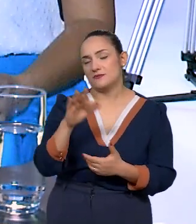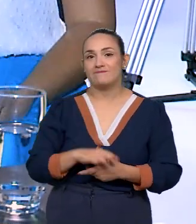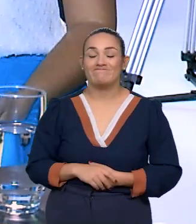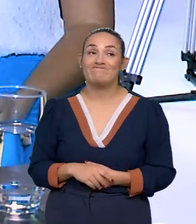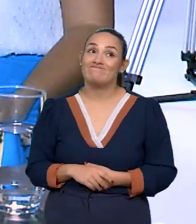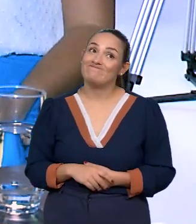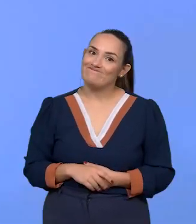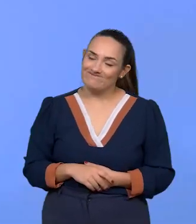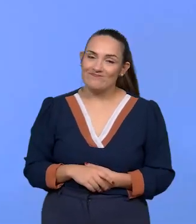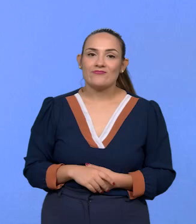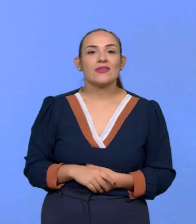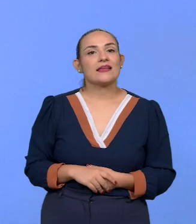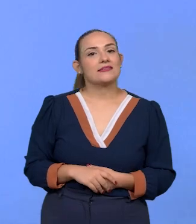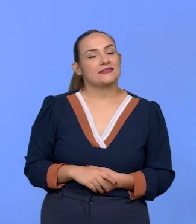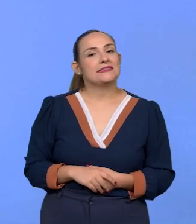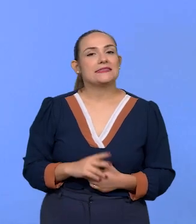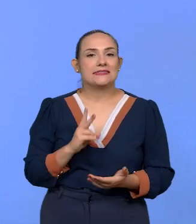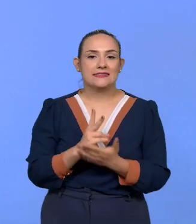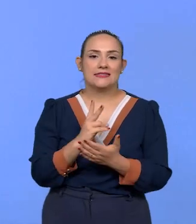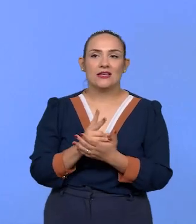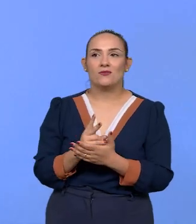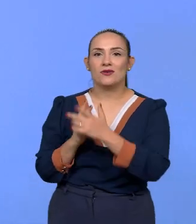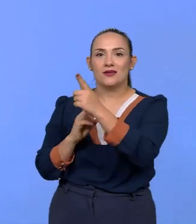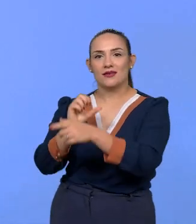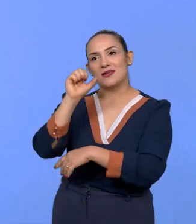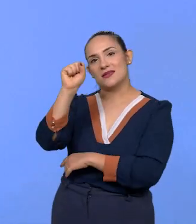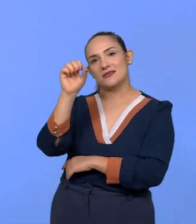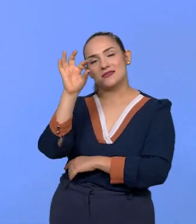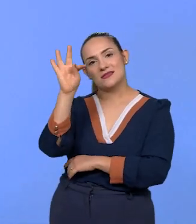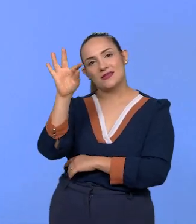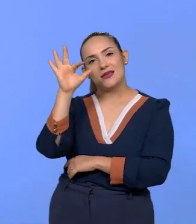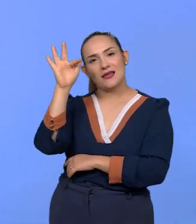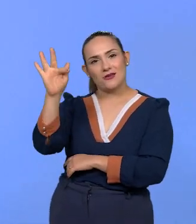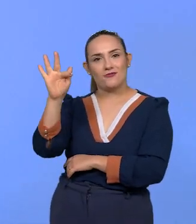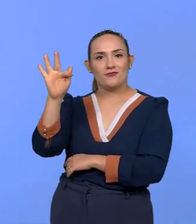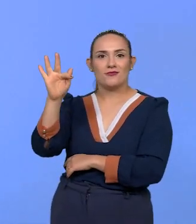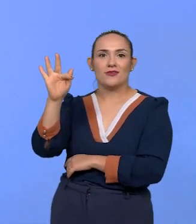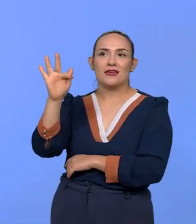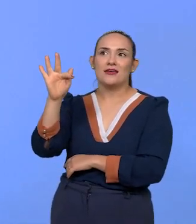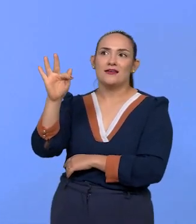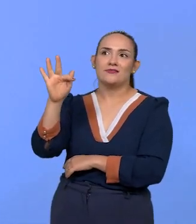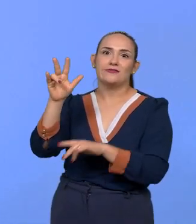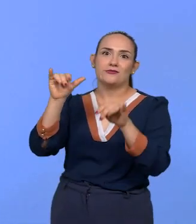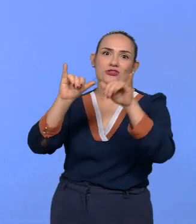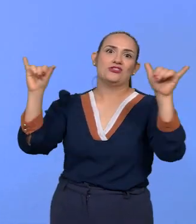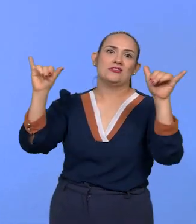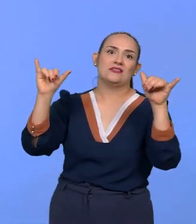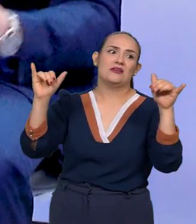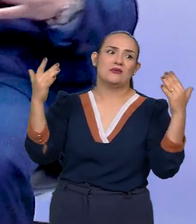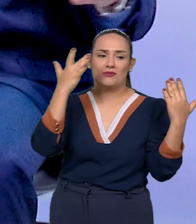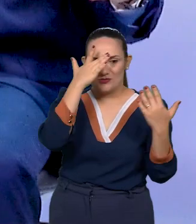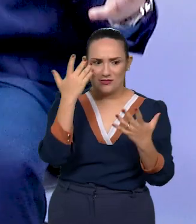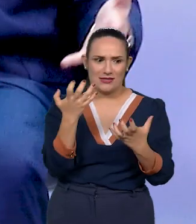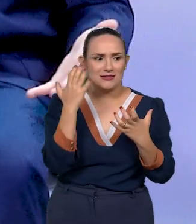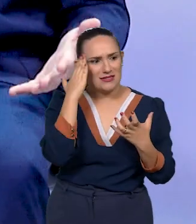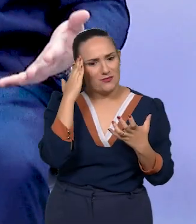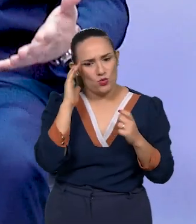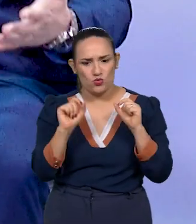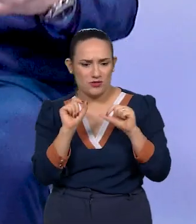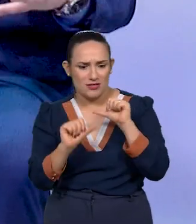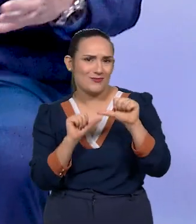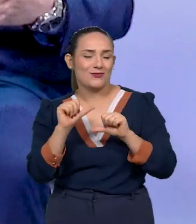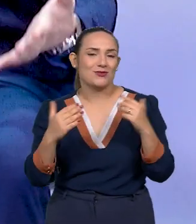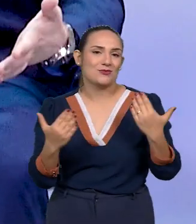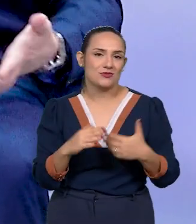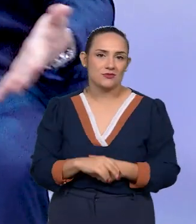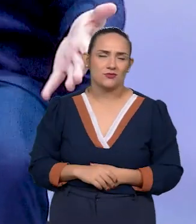Explica um pouquinho pra gente. Pois é, né? Sempre que a gente tem o STF vira notícia, a gente quer saber o que muda a partir de agora. Uma pergunta muito importante,